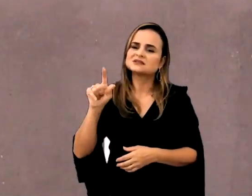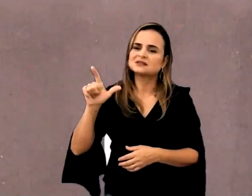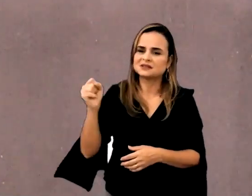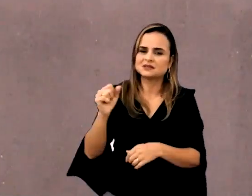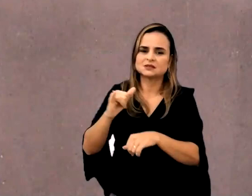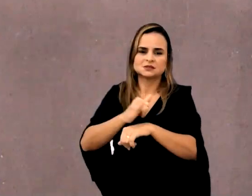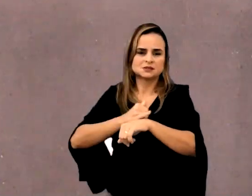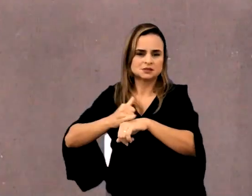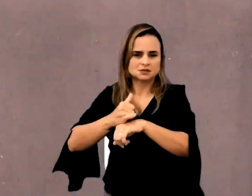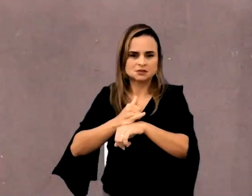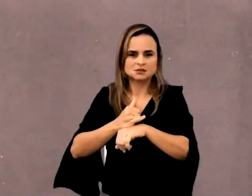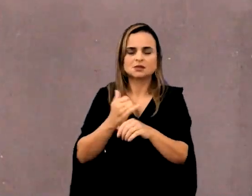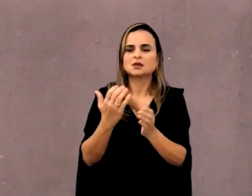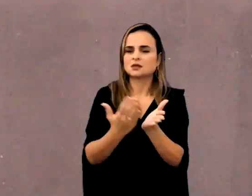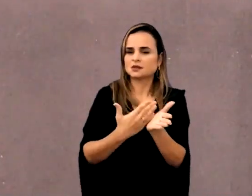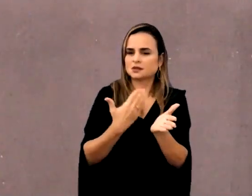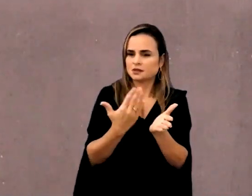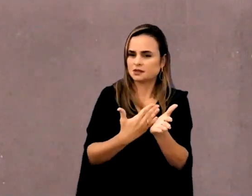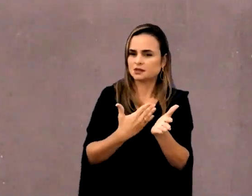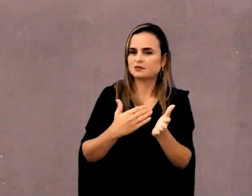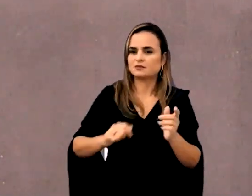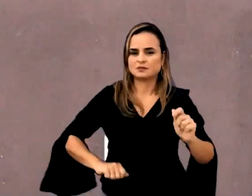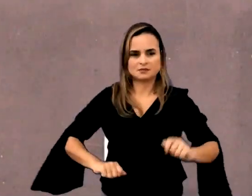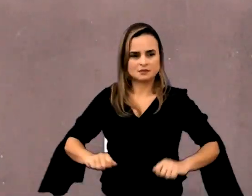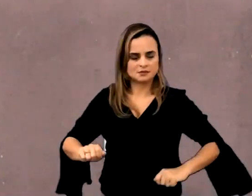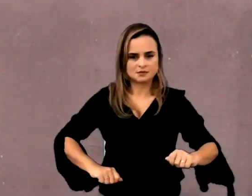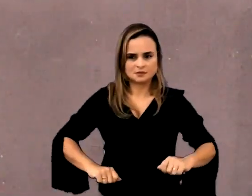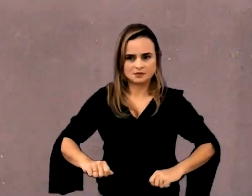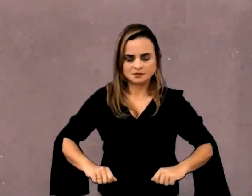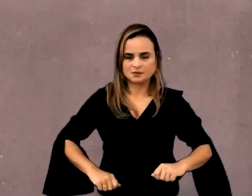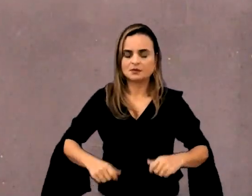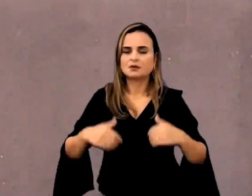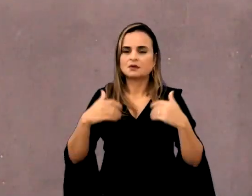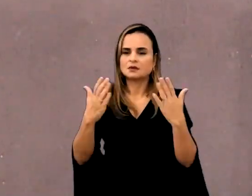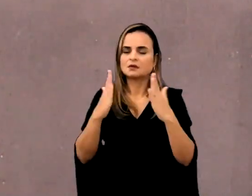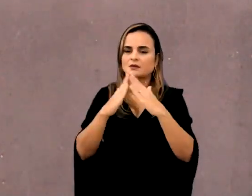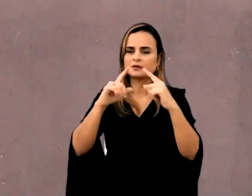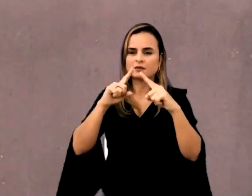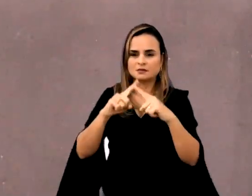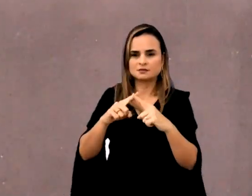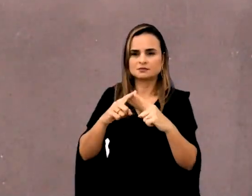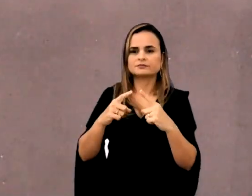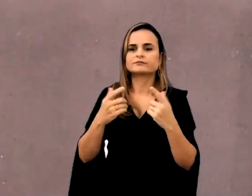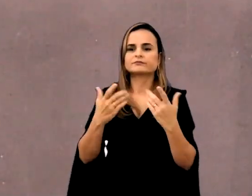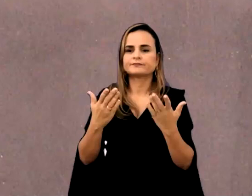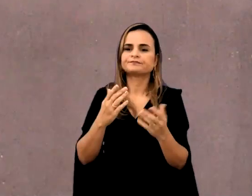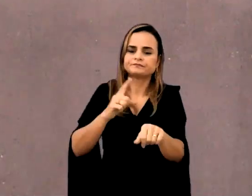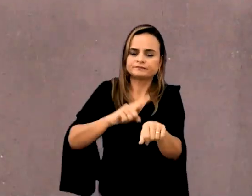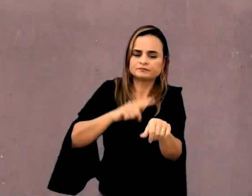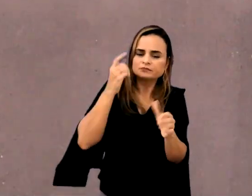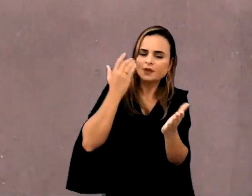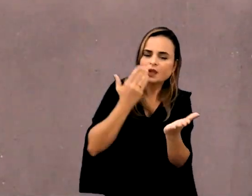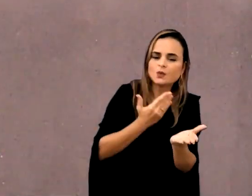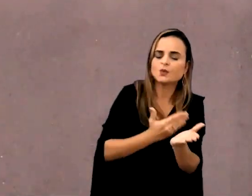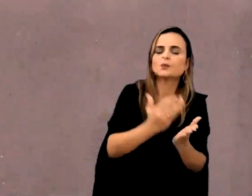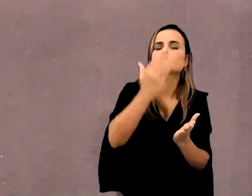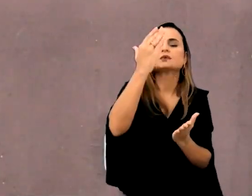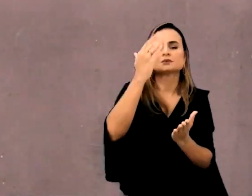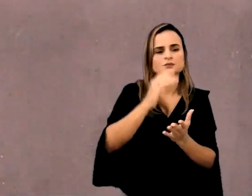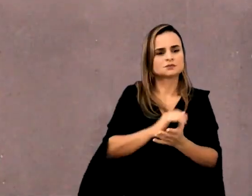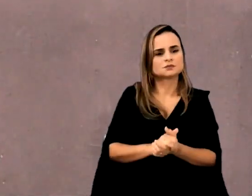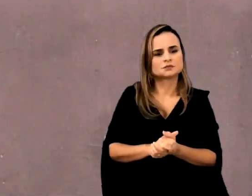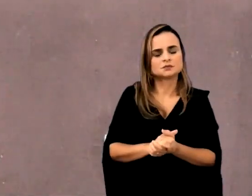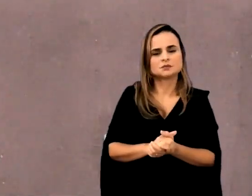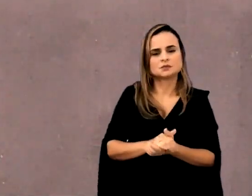aqui, lá no livro de Atos, quando a igreja iniciou ali, aquele momento. E